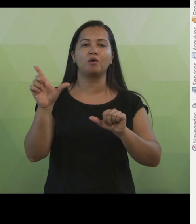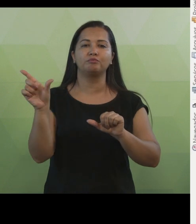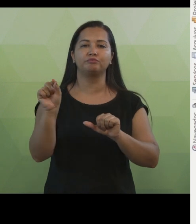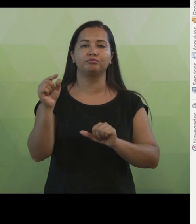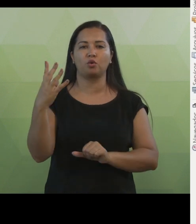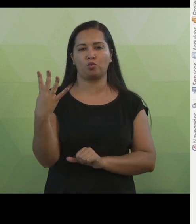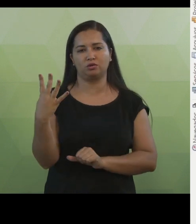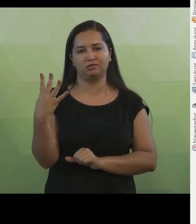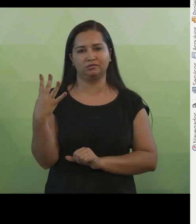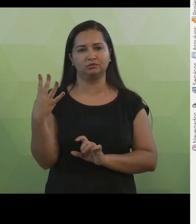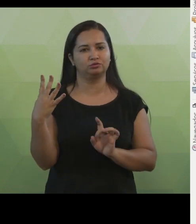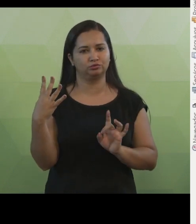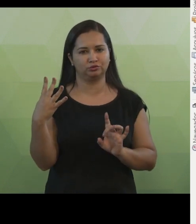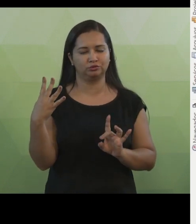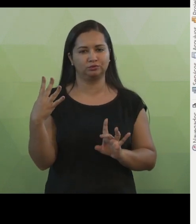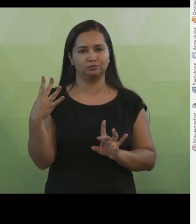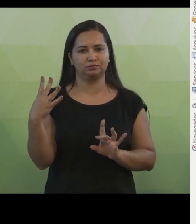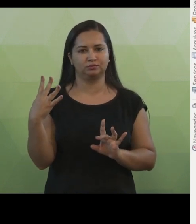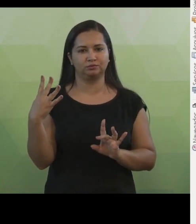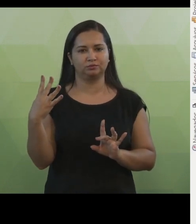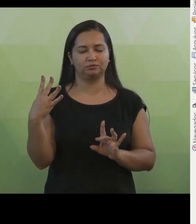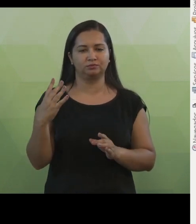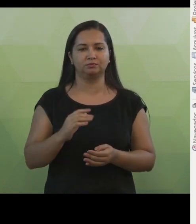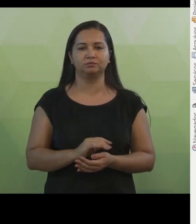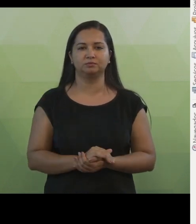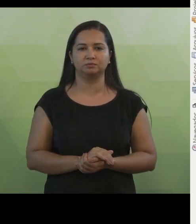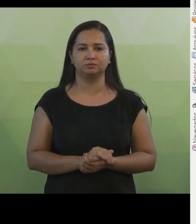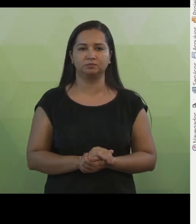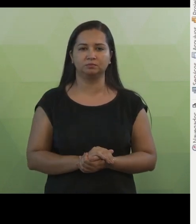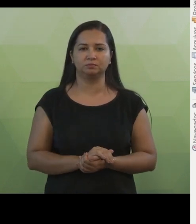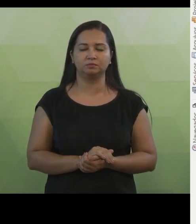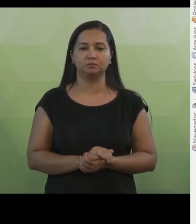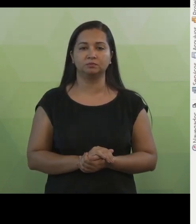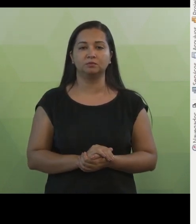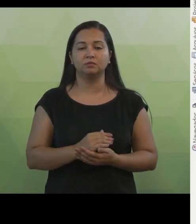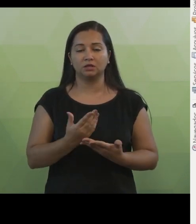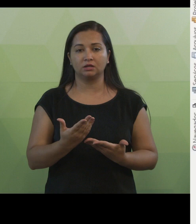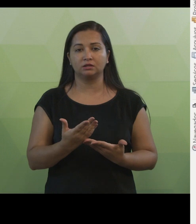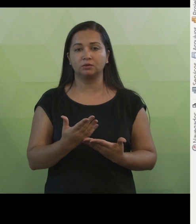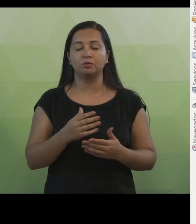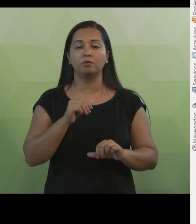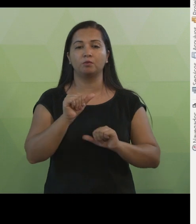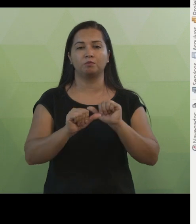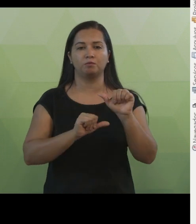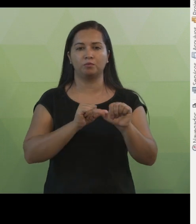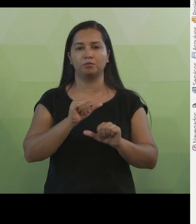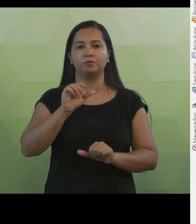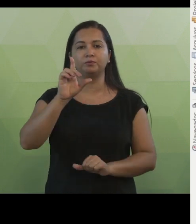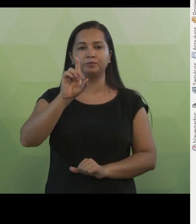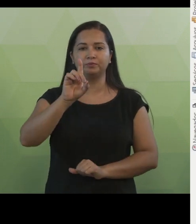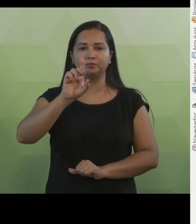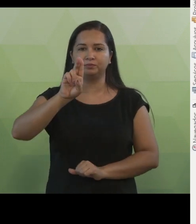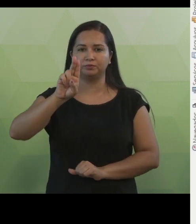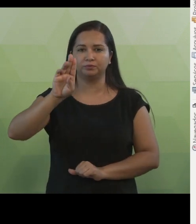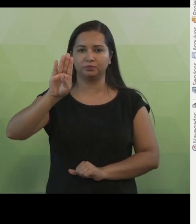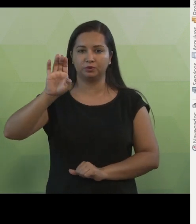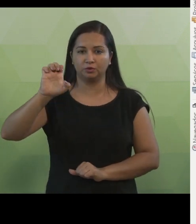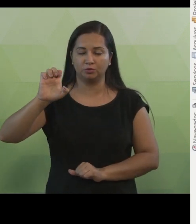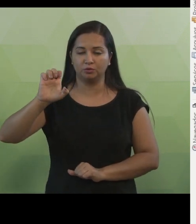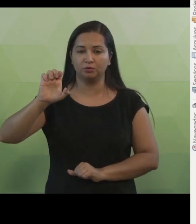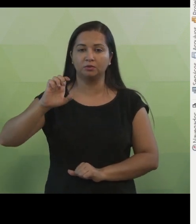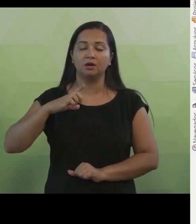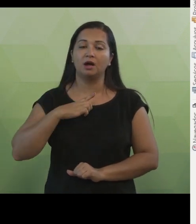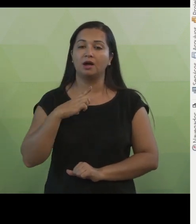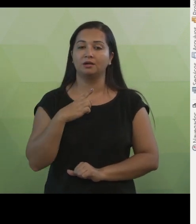double, que vale 4,75, esse int moldou o valor de 4,75 para o inteiro. Então,